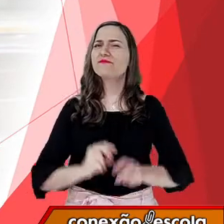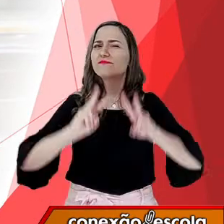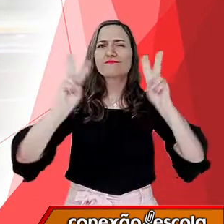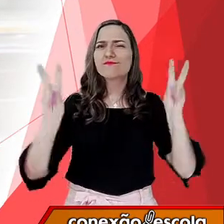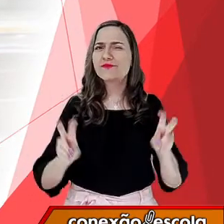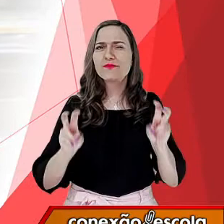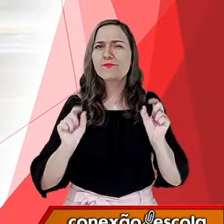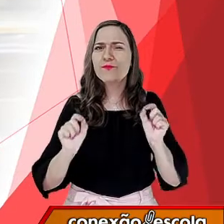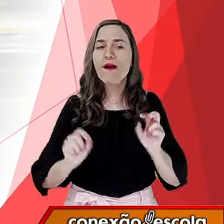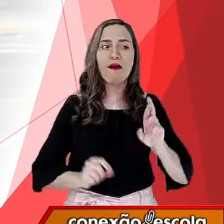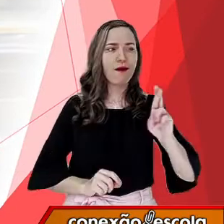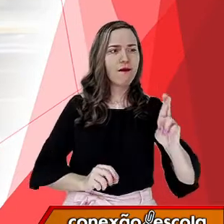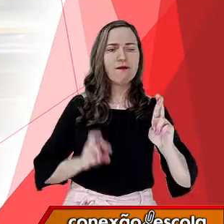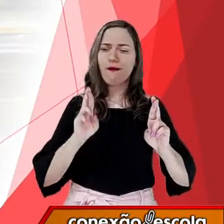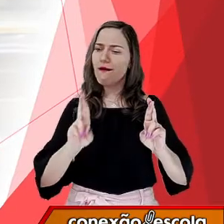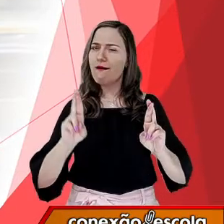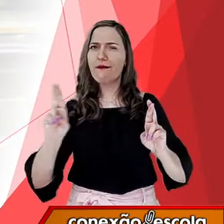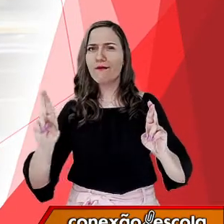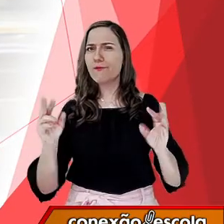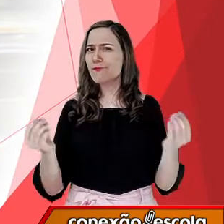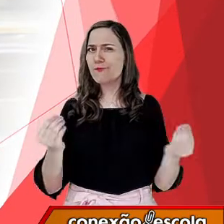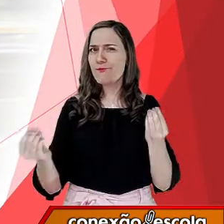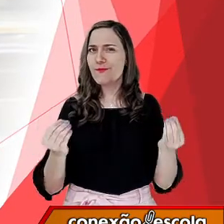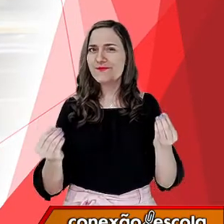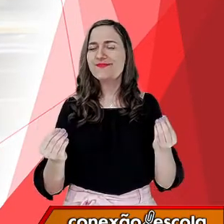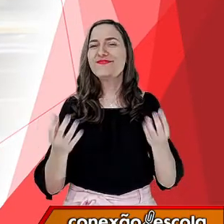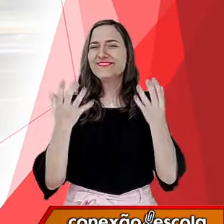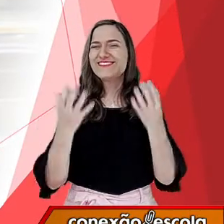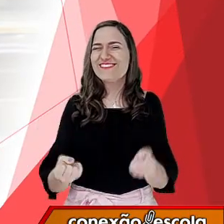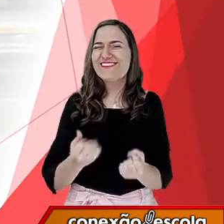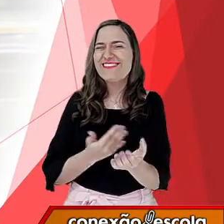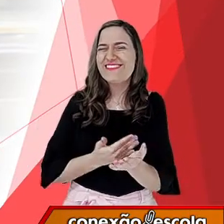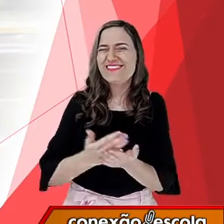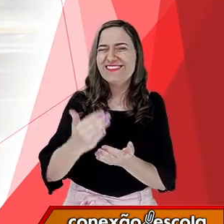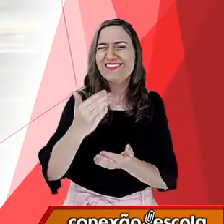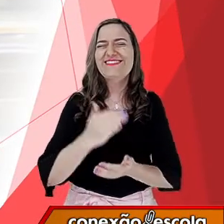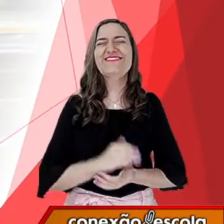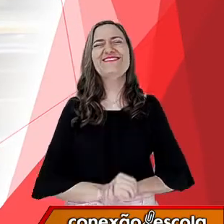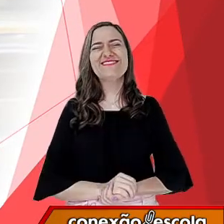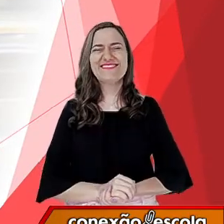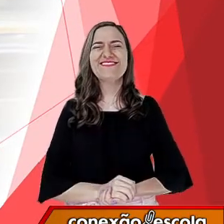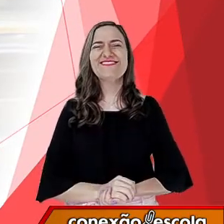tema Uso de R e RR. Vamos começar?